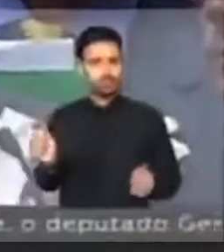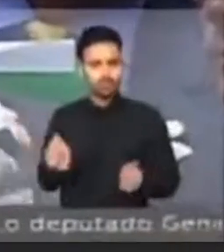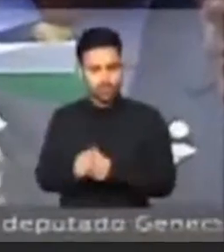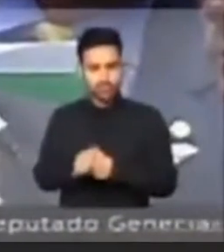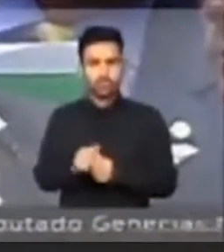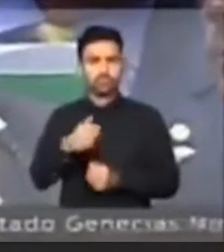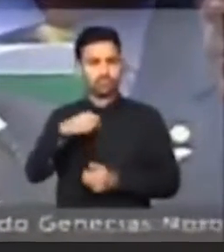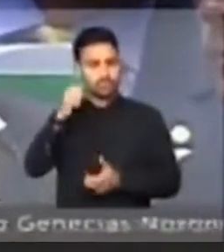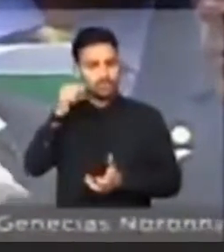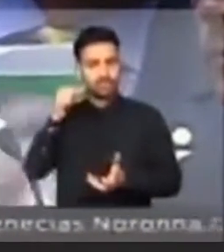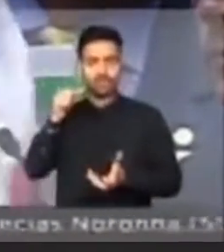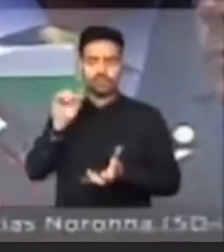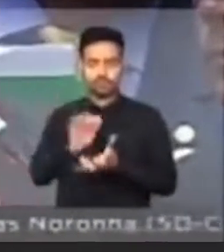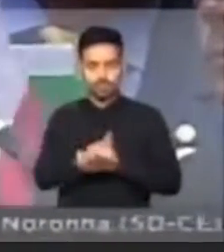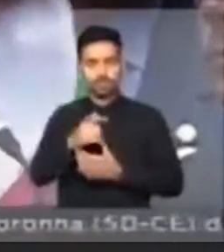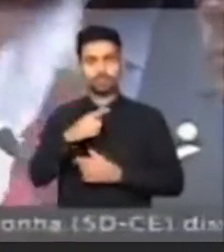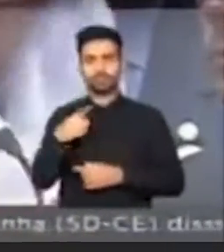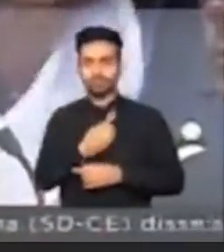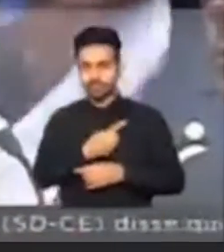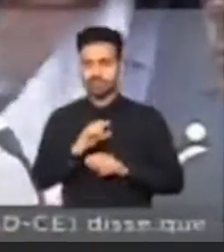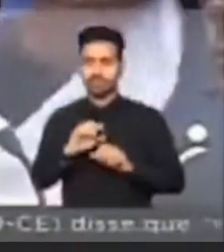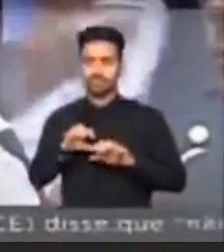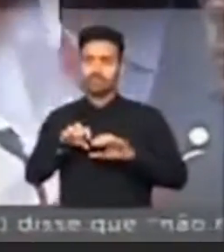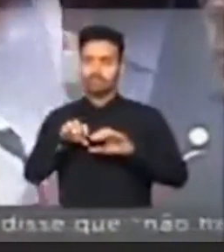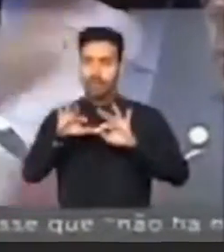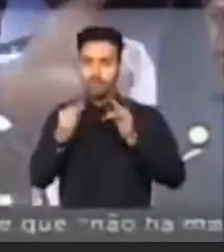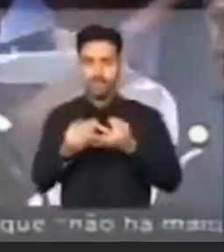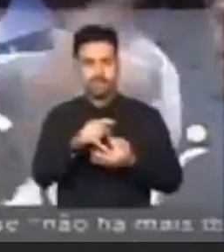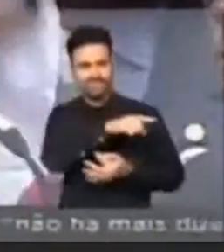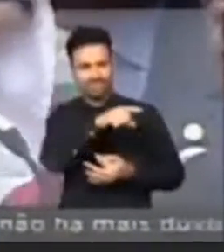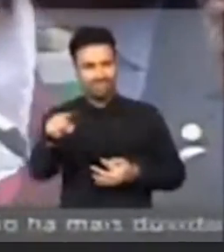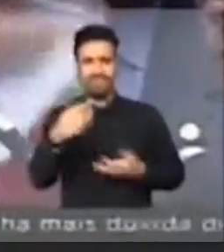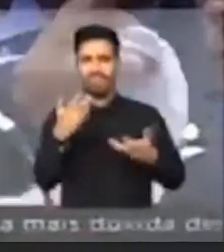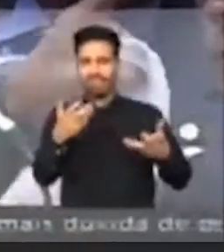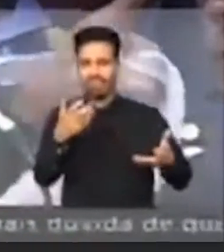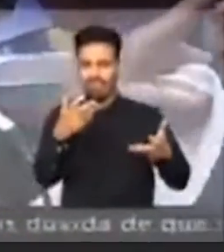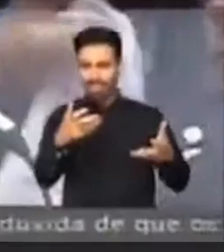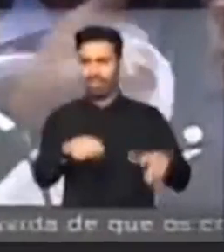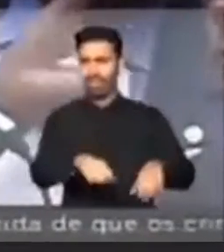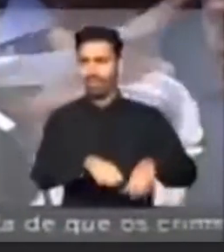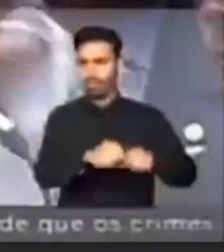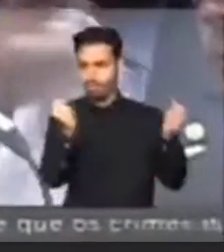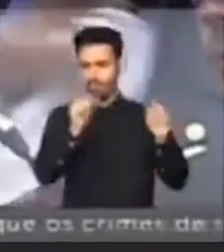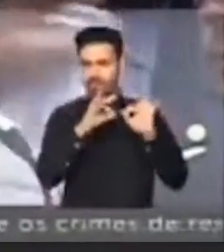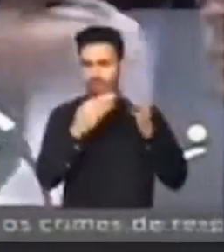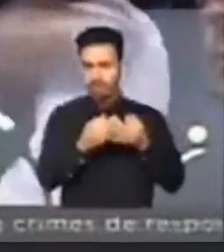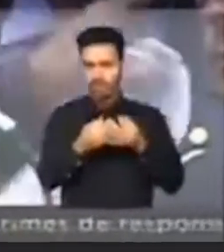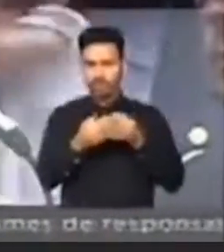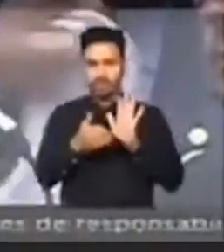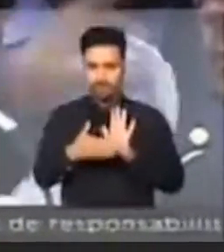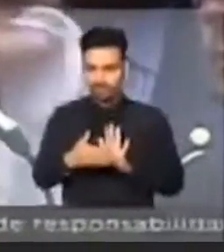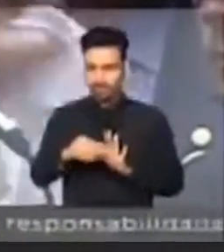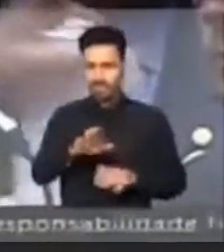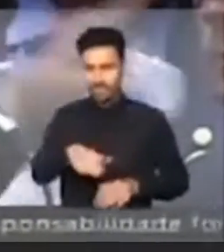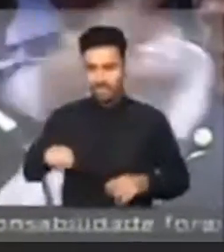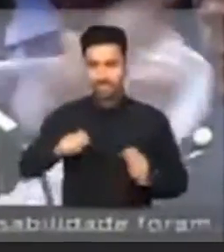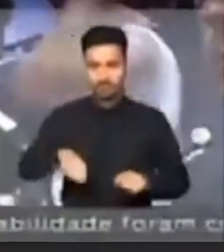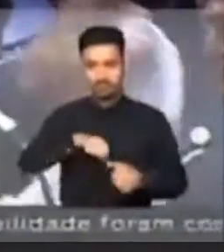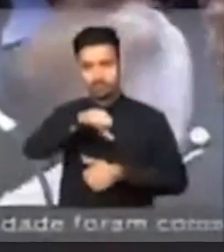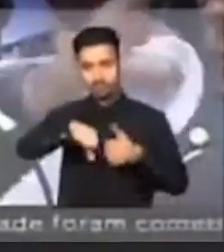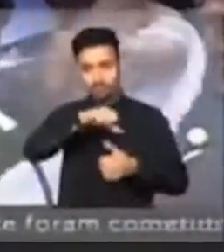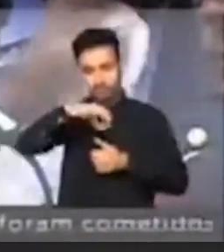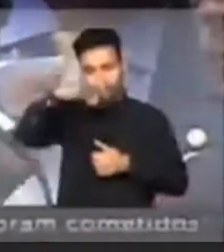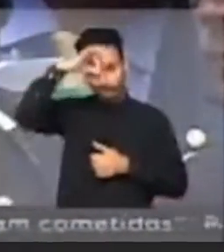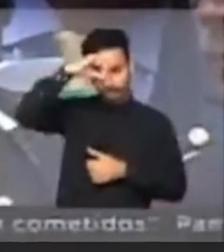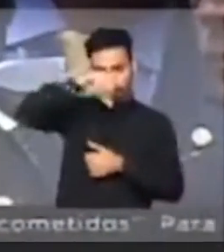esposa formamos a família no Brasil. Que tanto esses bandidos querem destruir, com proposta de que criança troque de sexo e